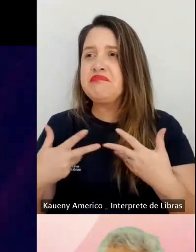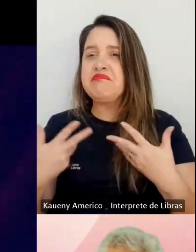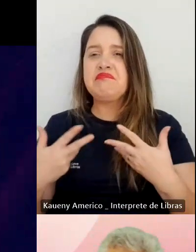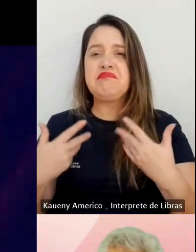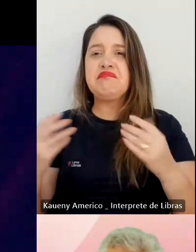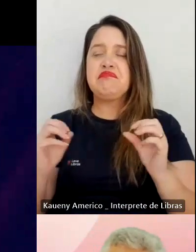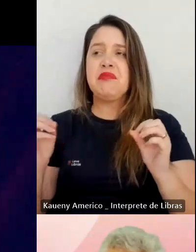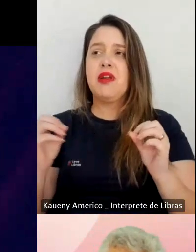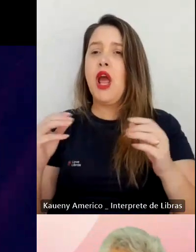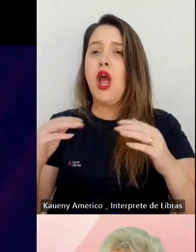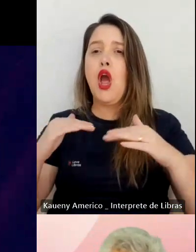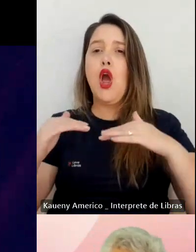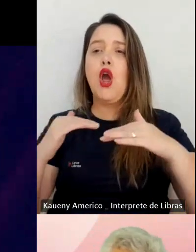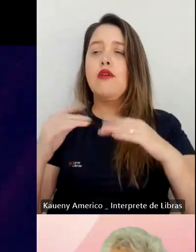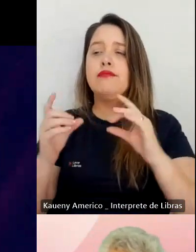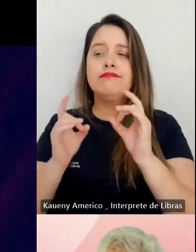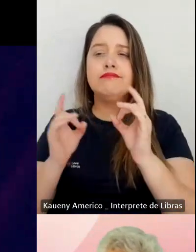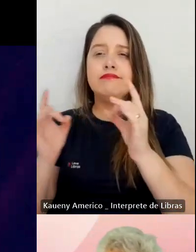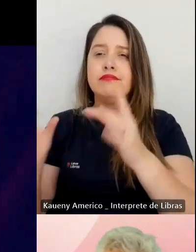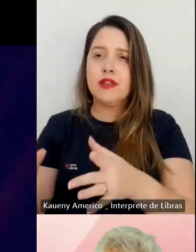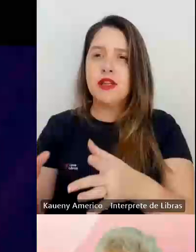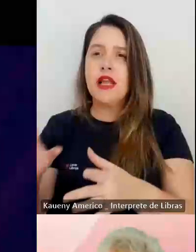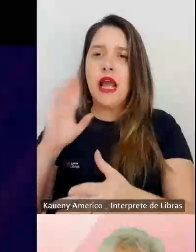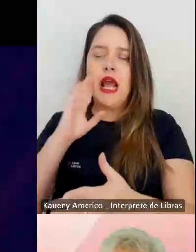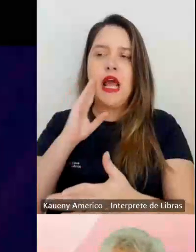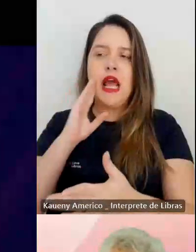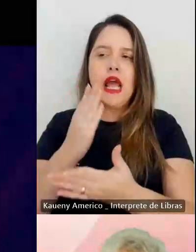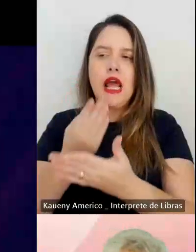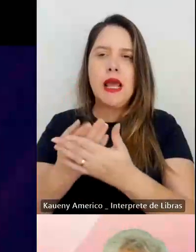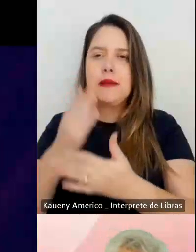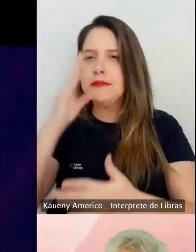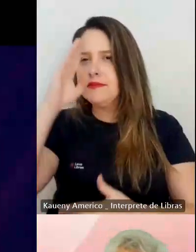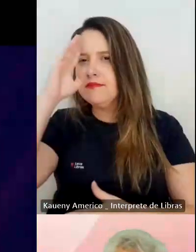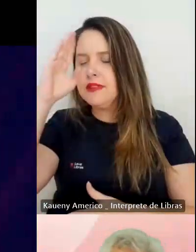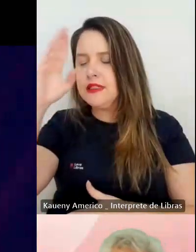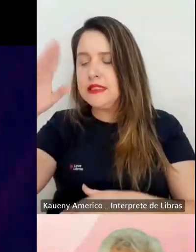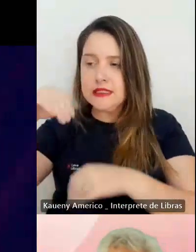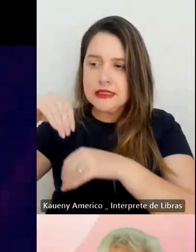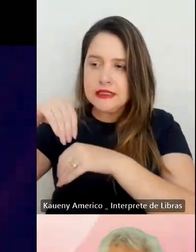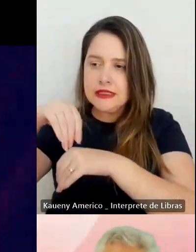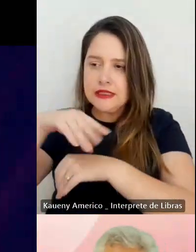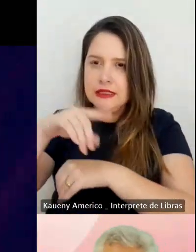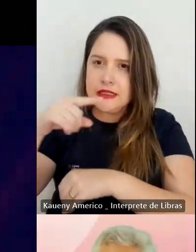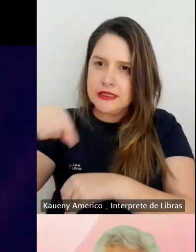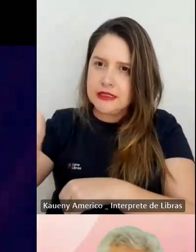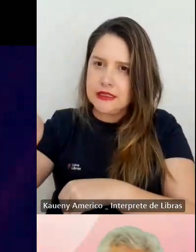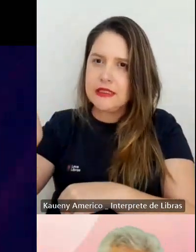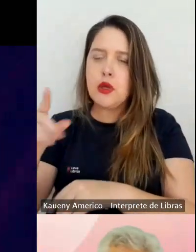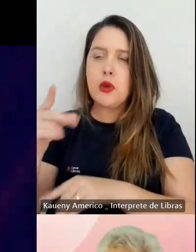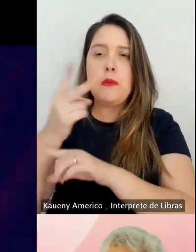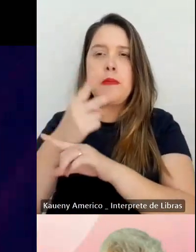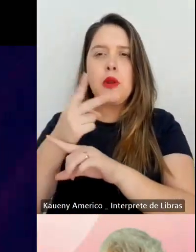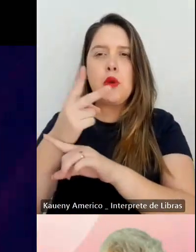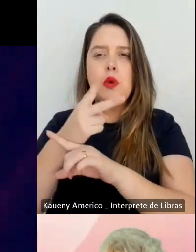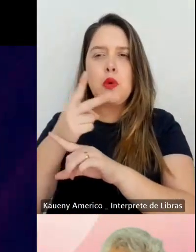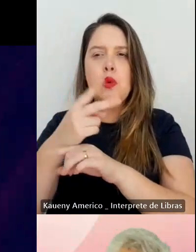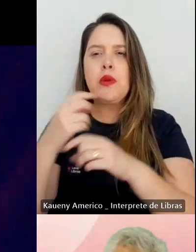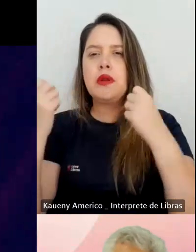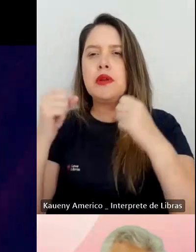vai largar. Então aqui eu acredito que a principal indicação, a principal orientação é procure alguma atividade que você